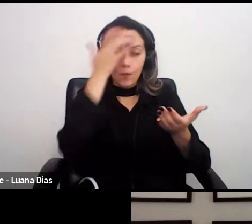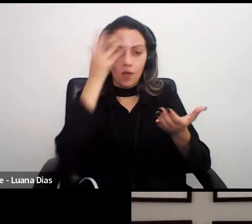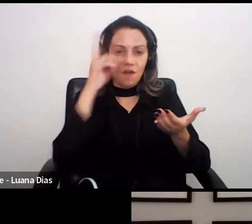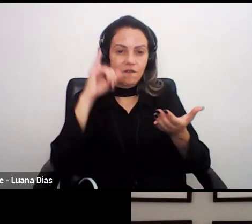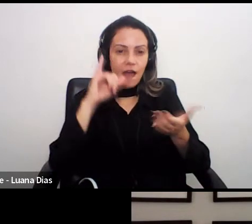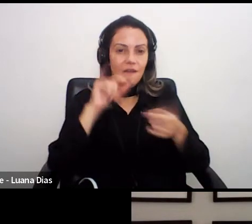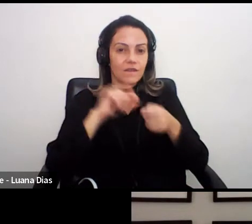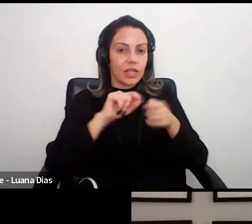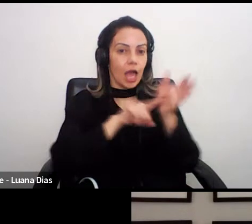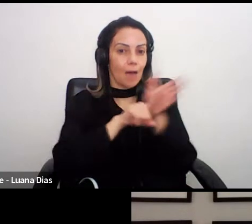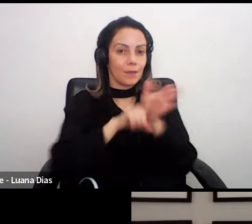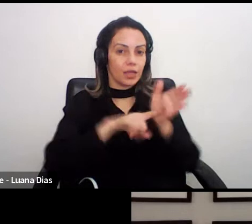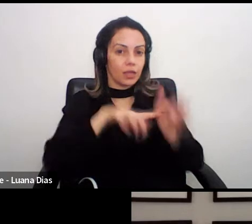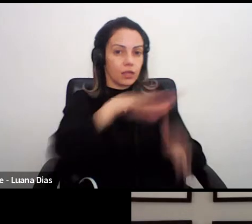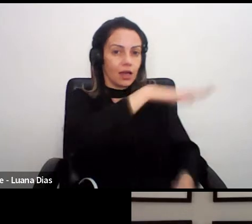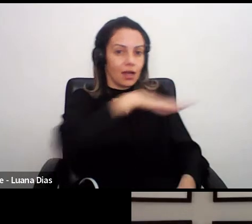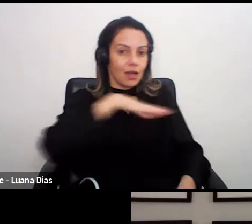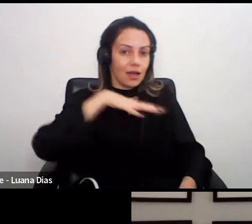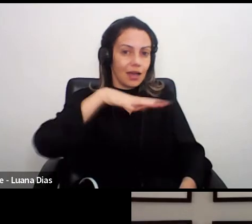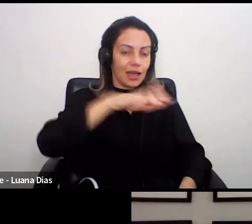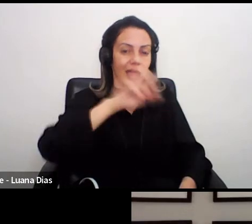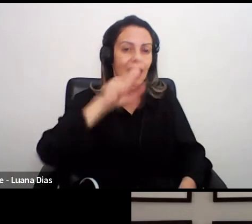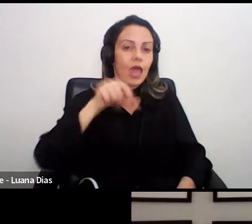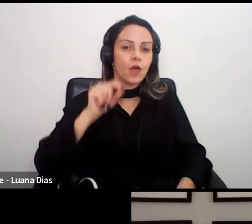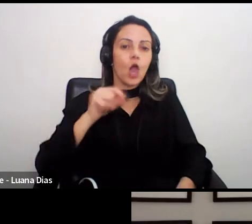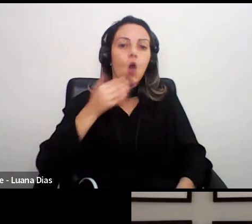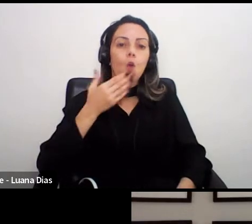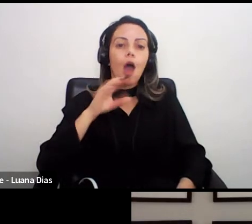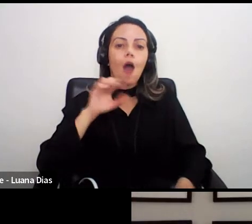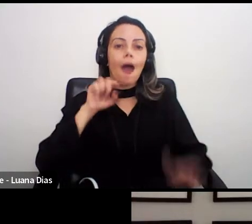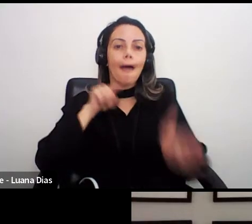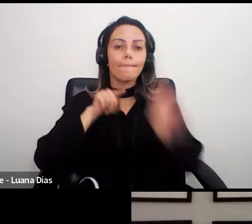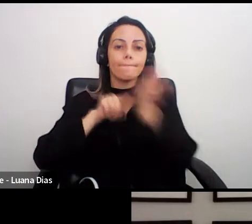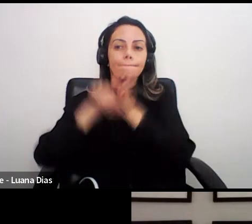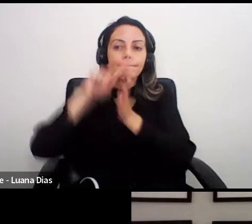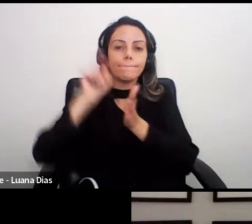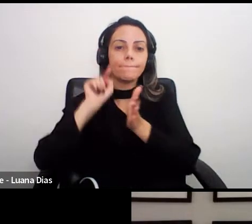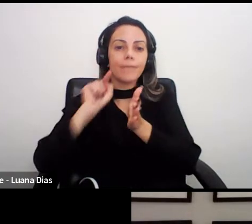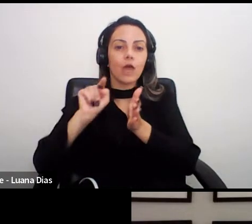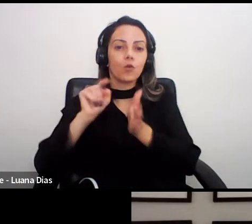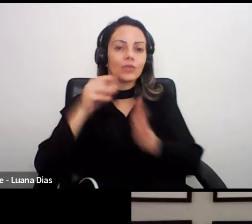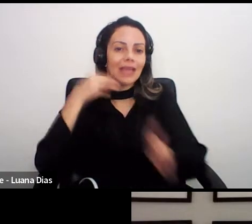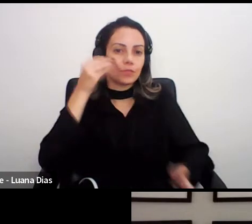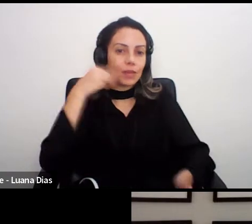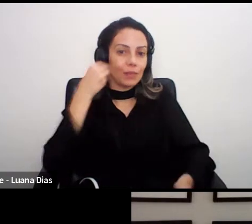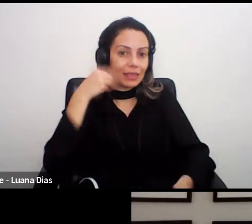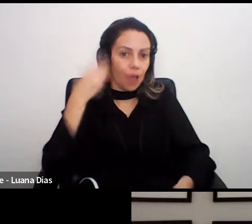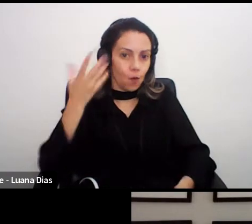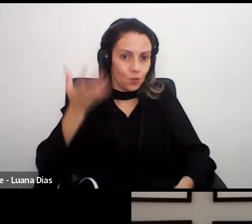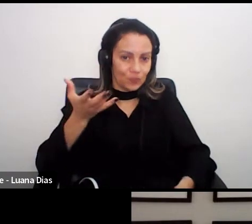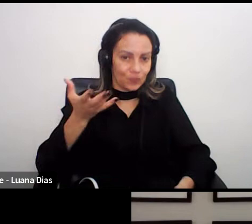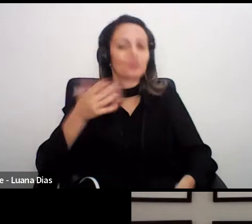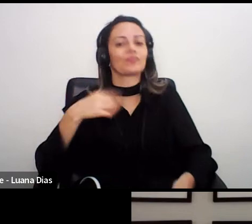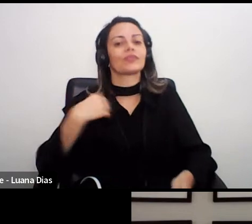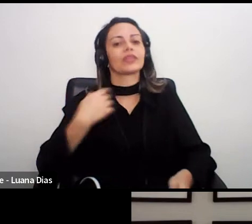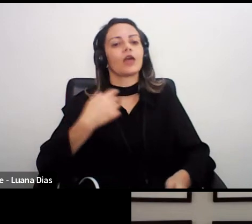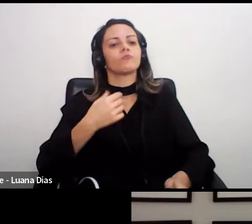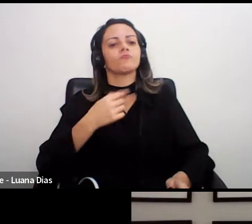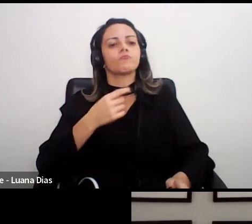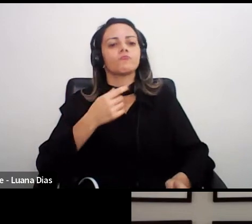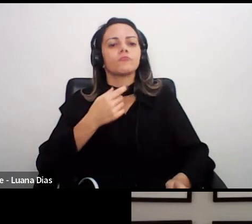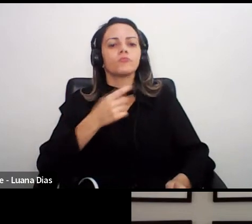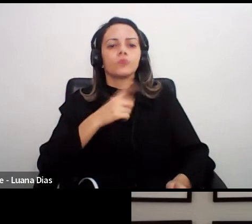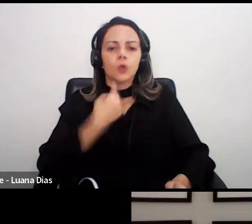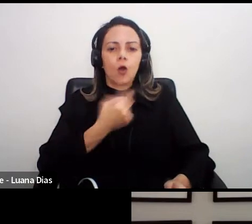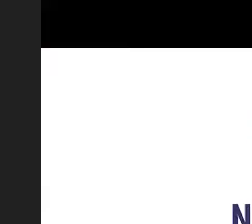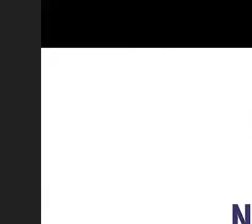a nossa pergunta experimental? E depois, com a ajuda da professora Rafaela, nós chegamos à conclusão que nós queríamos